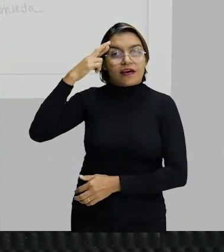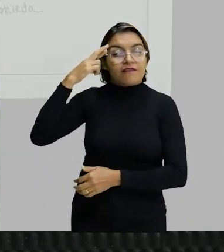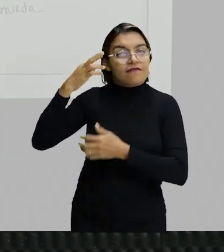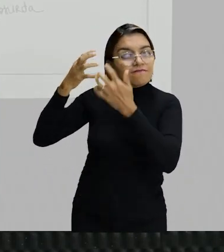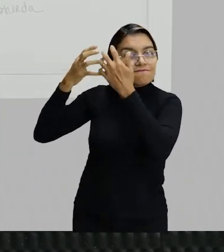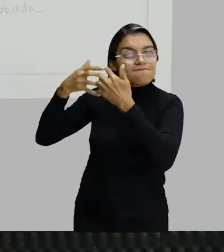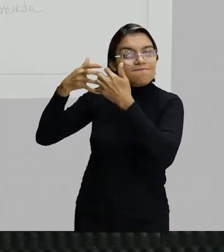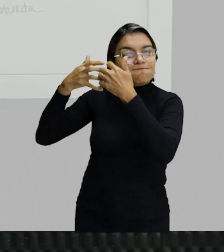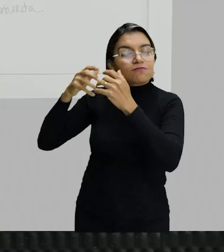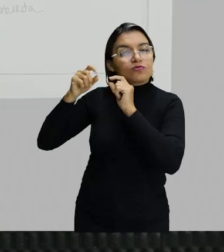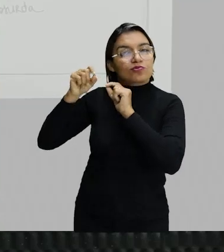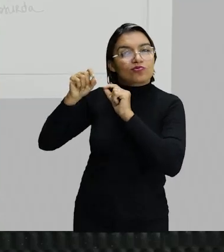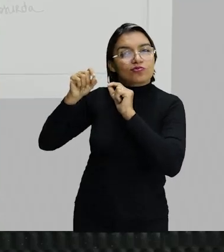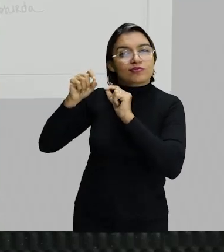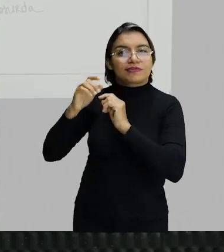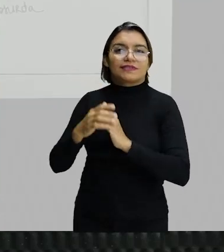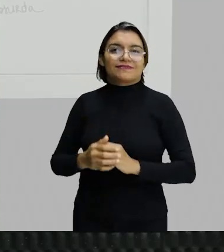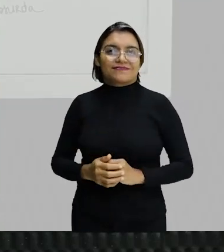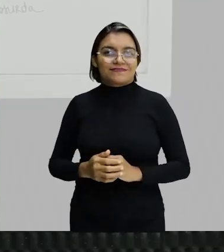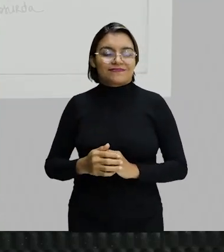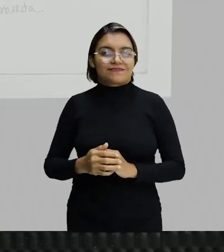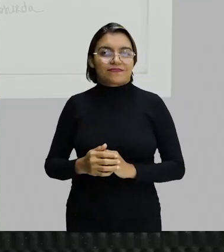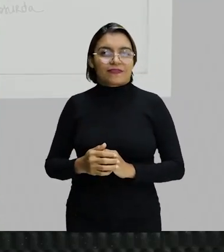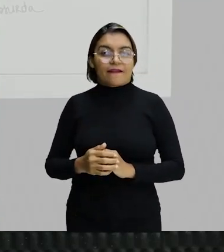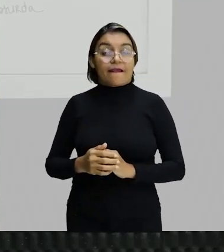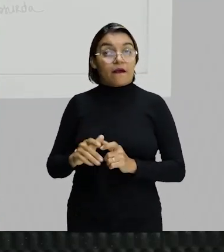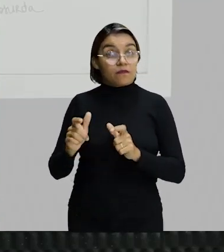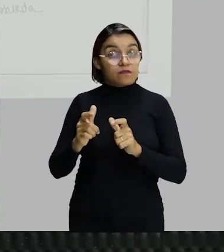reflexões que sejam as